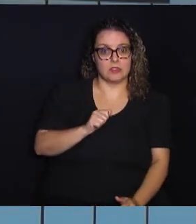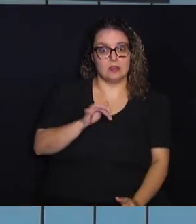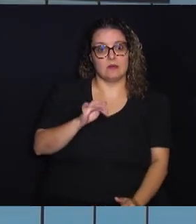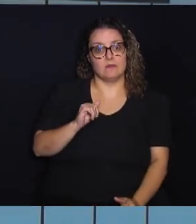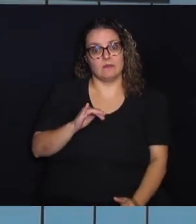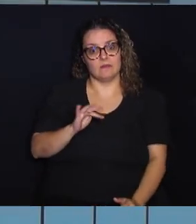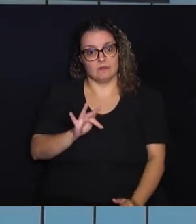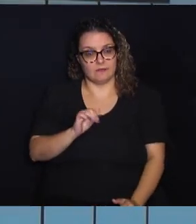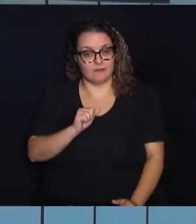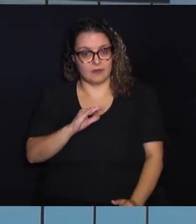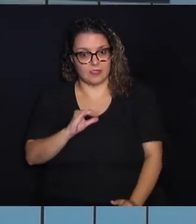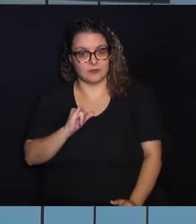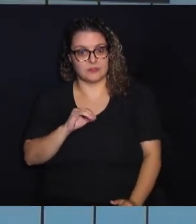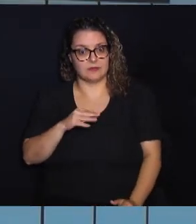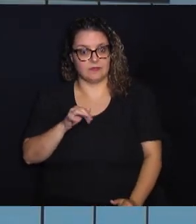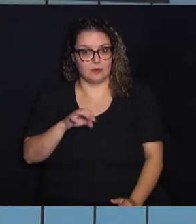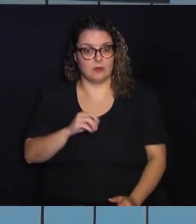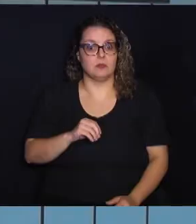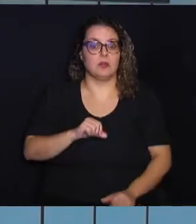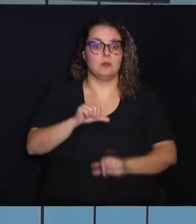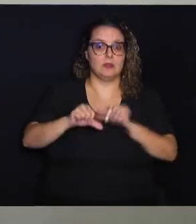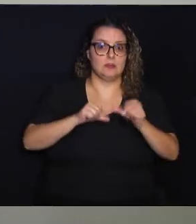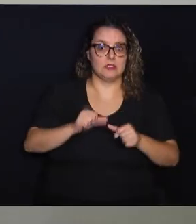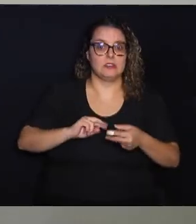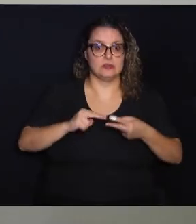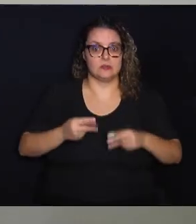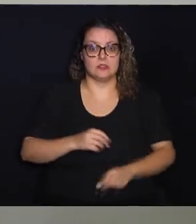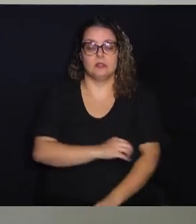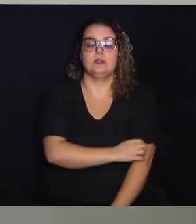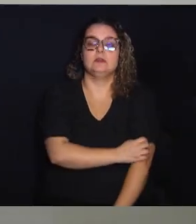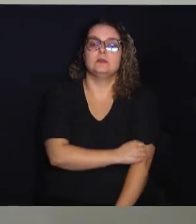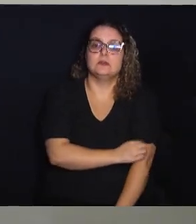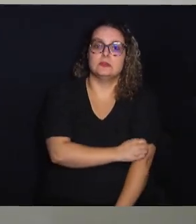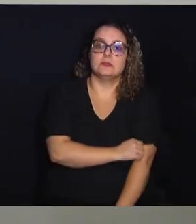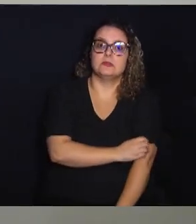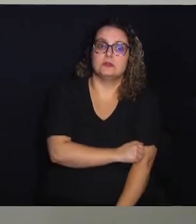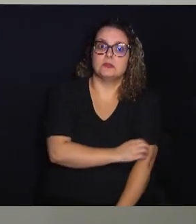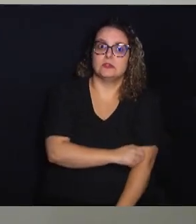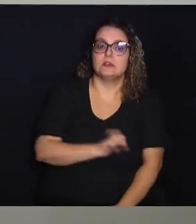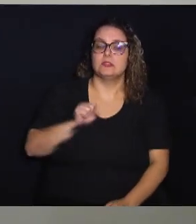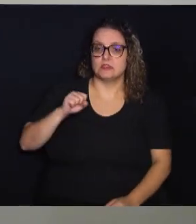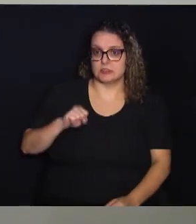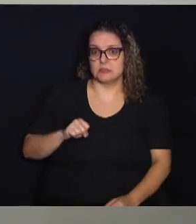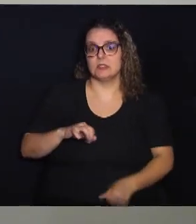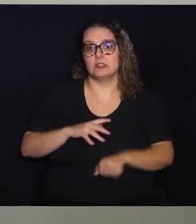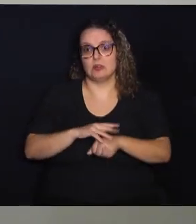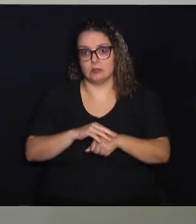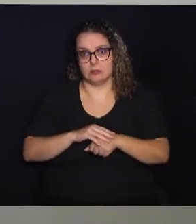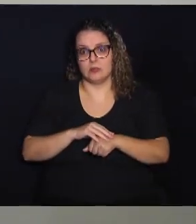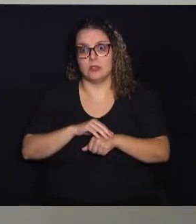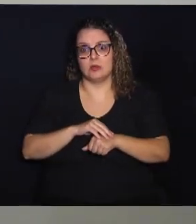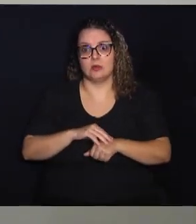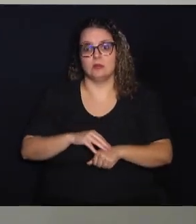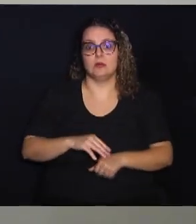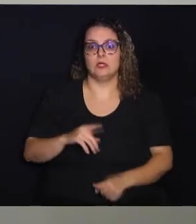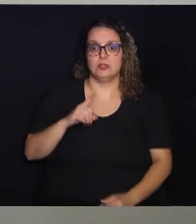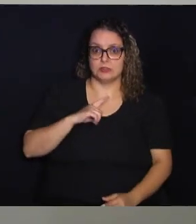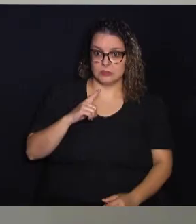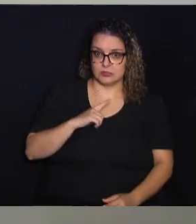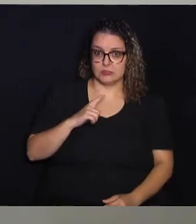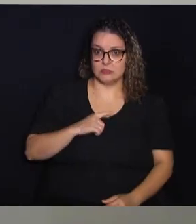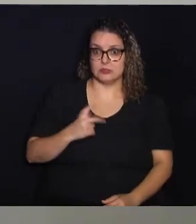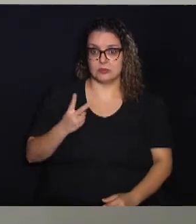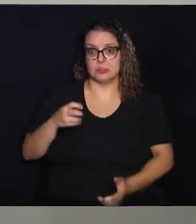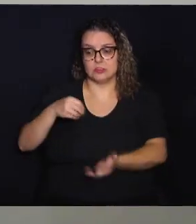uma alteração genética, é isso? Isso mesmo. Então, ela é uma doença causada pela presença das